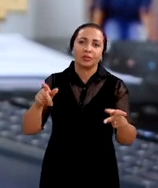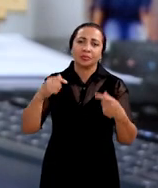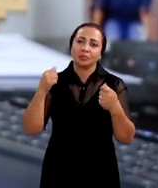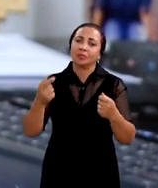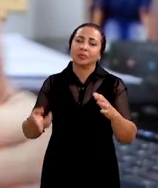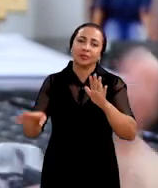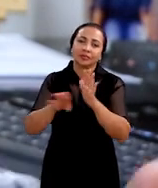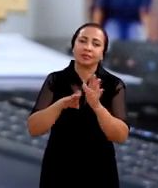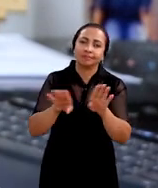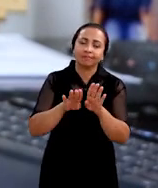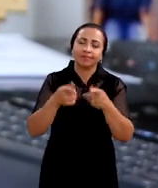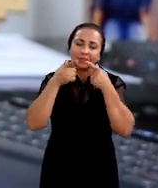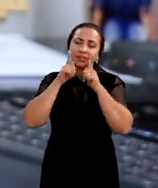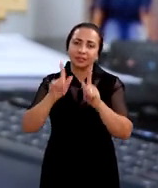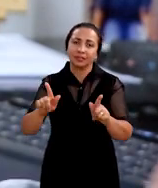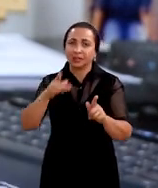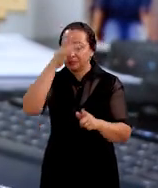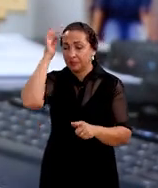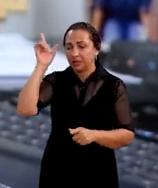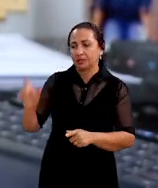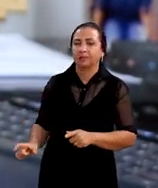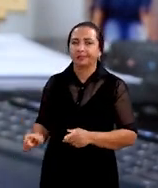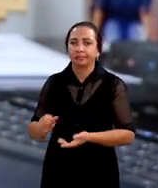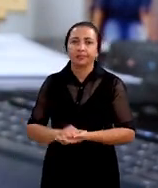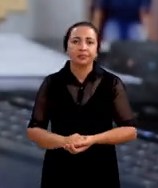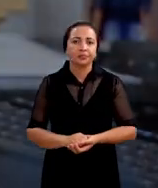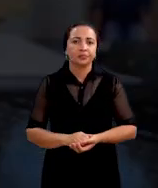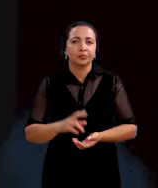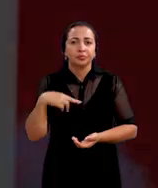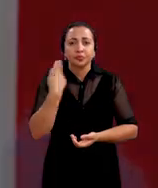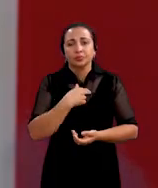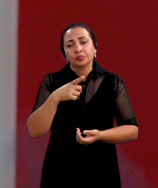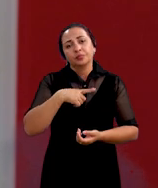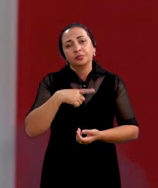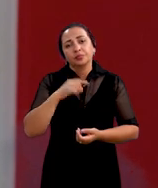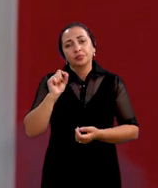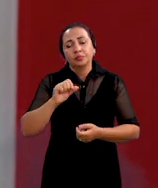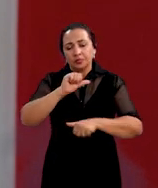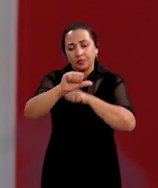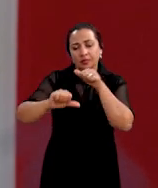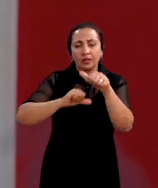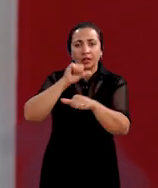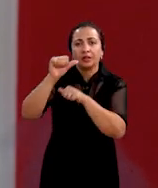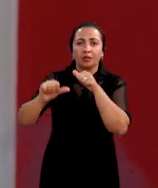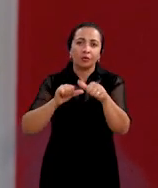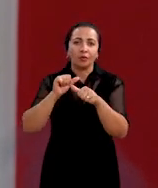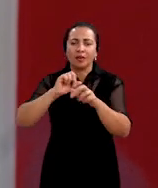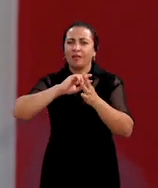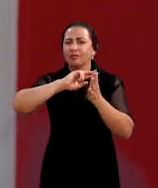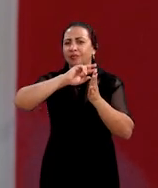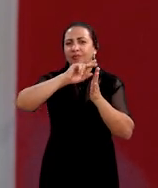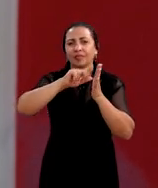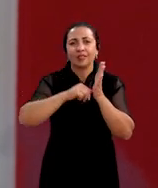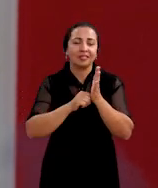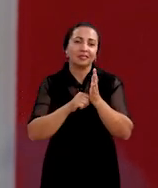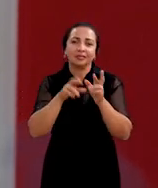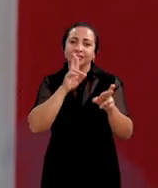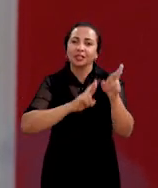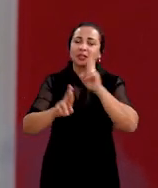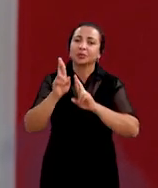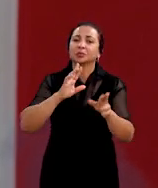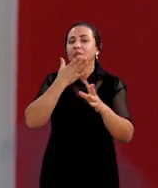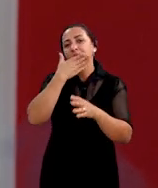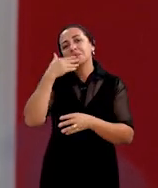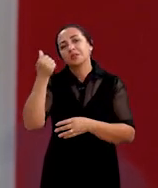aconteceria. E isso pode trazer repercussões mais graves para esses pacientes. A gente teve que desenvolver diversas,